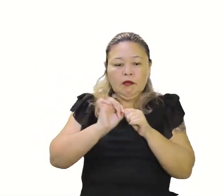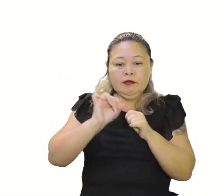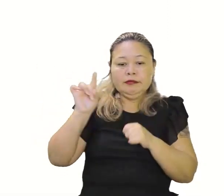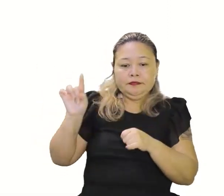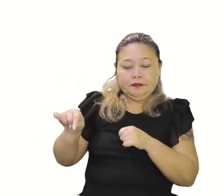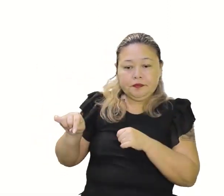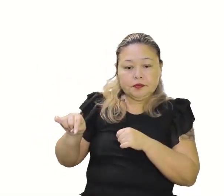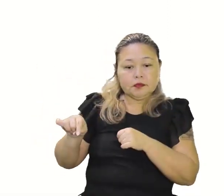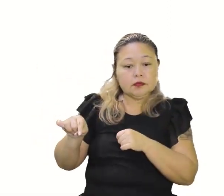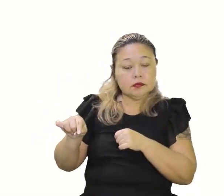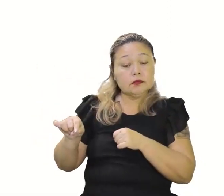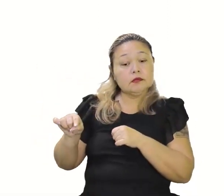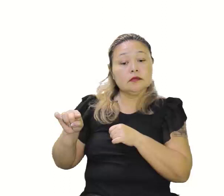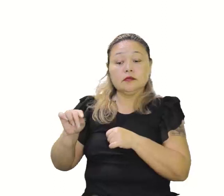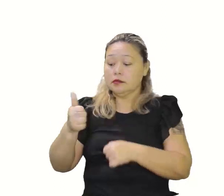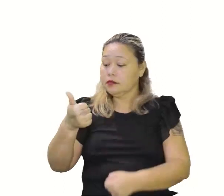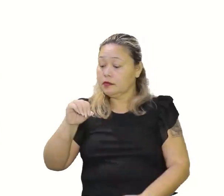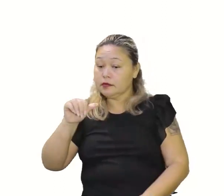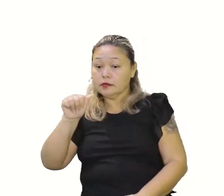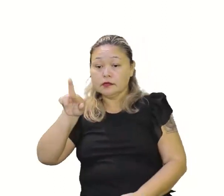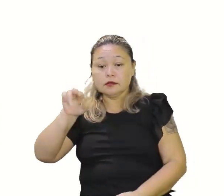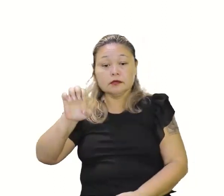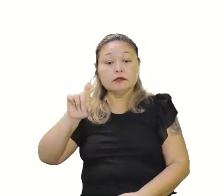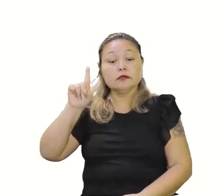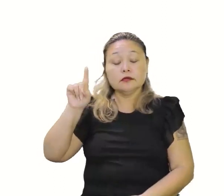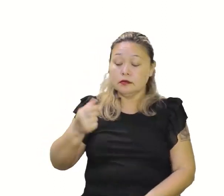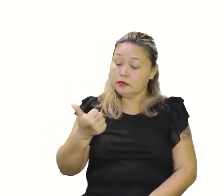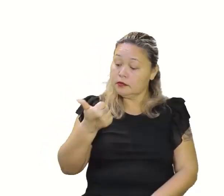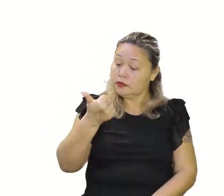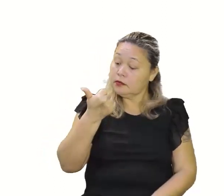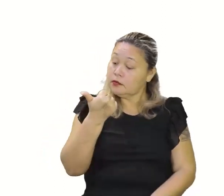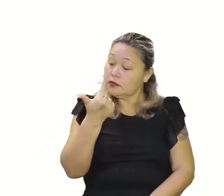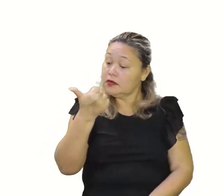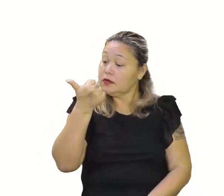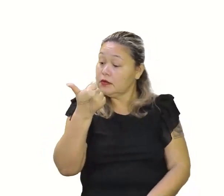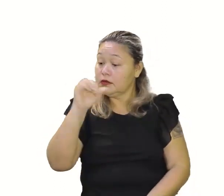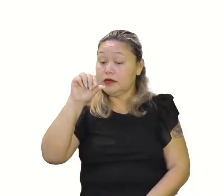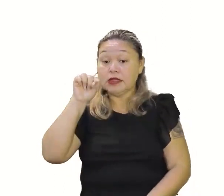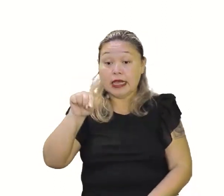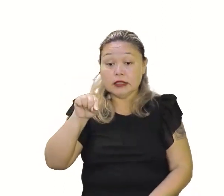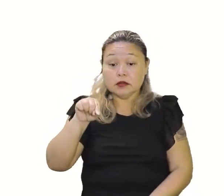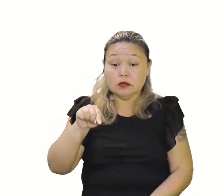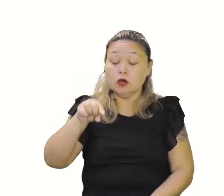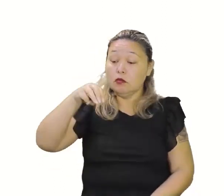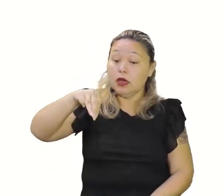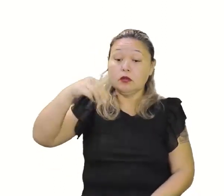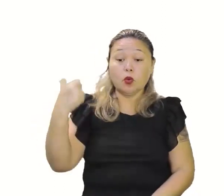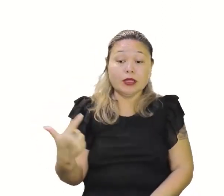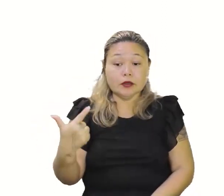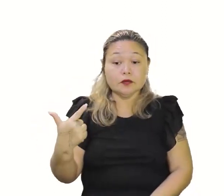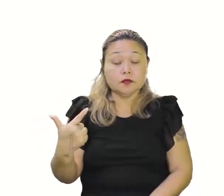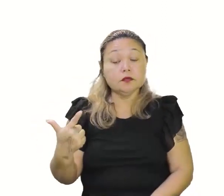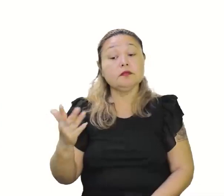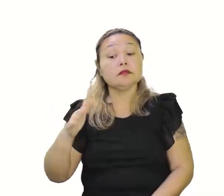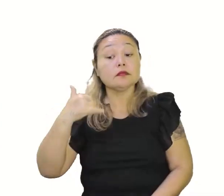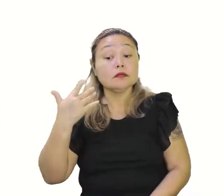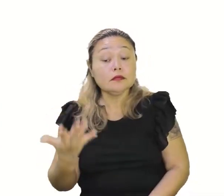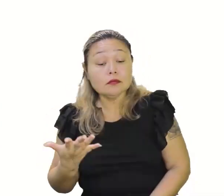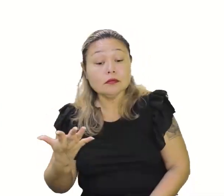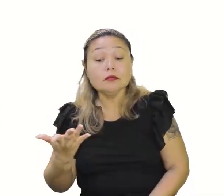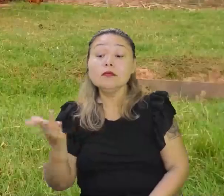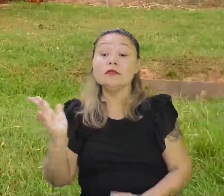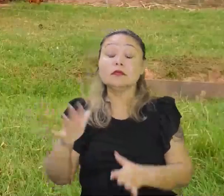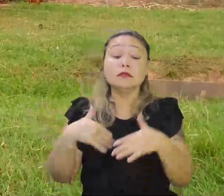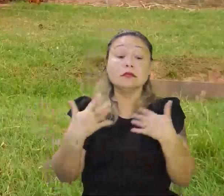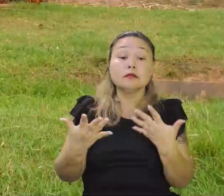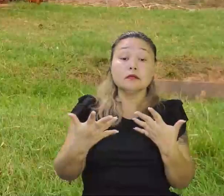ele equivale a 100 ares, ele é 10.000 metros quadrados, tá? Mas e aí, né? Aí fica aquela perguntinha, então